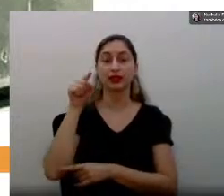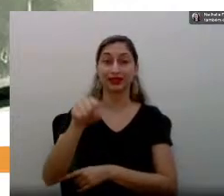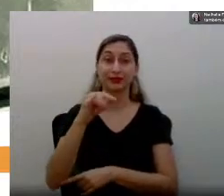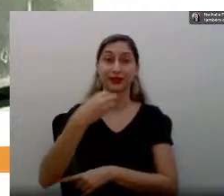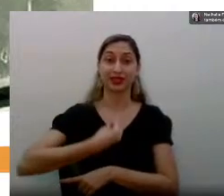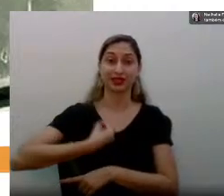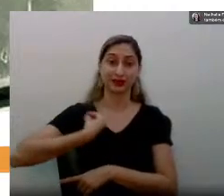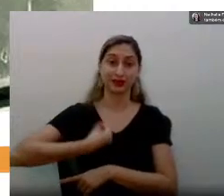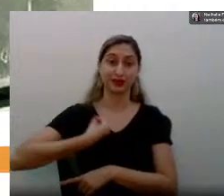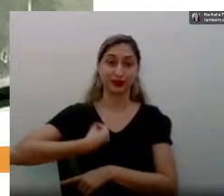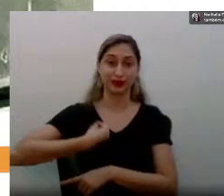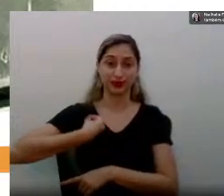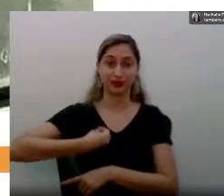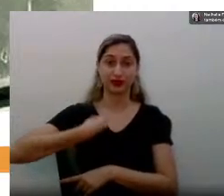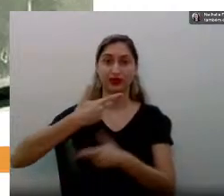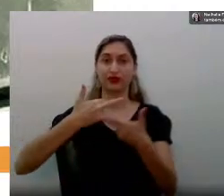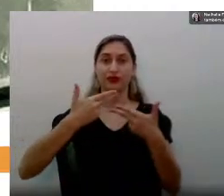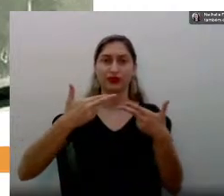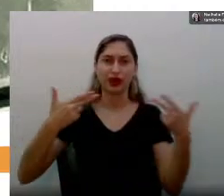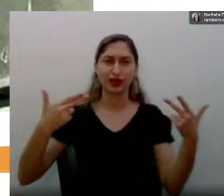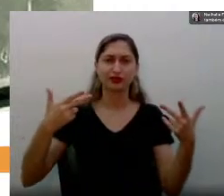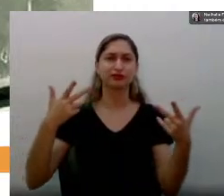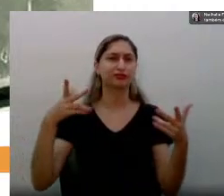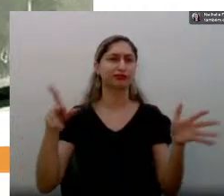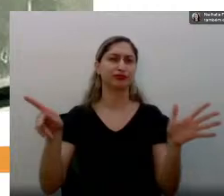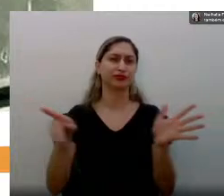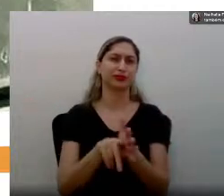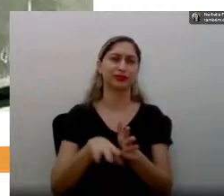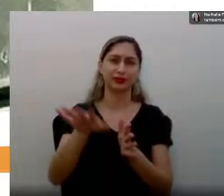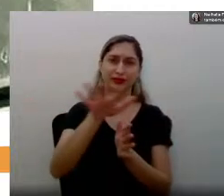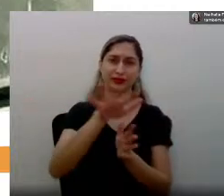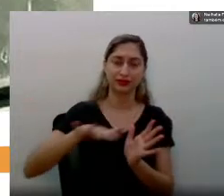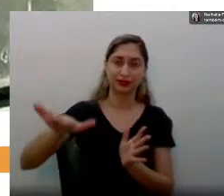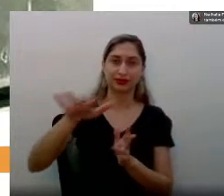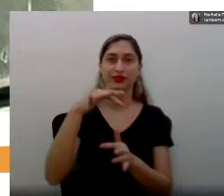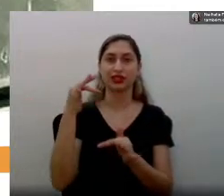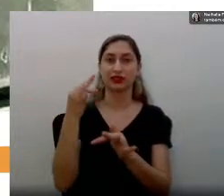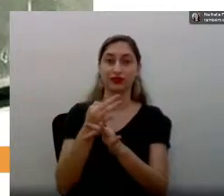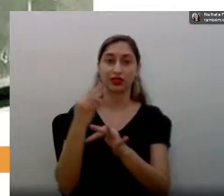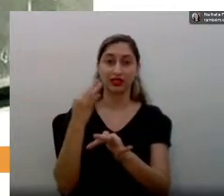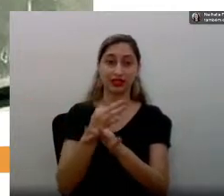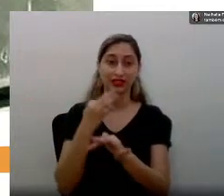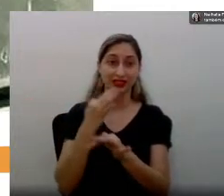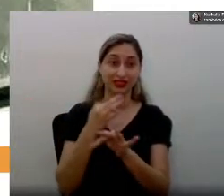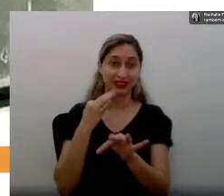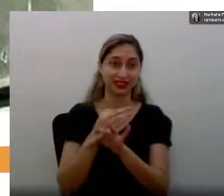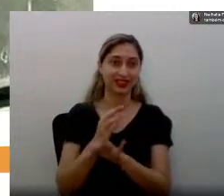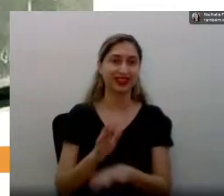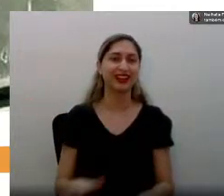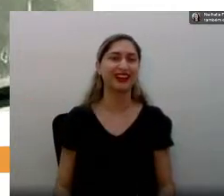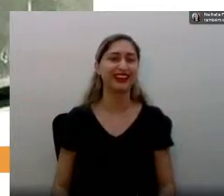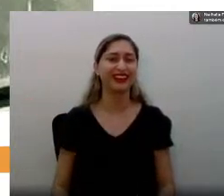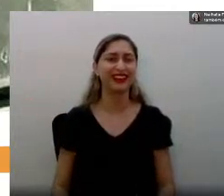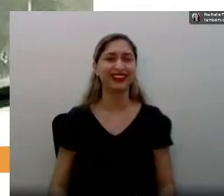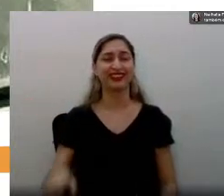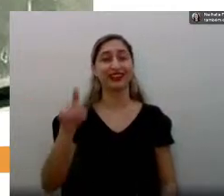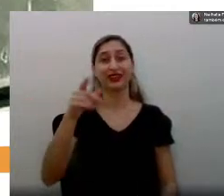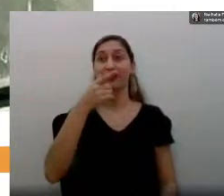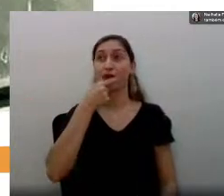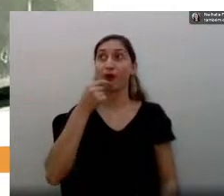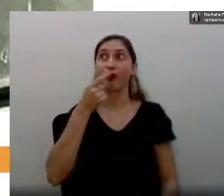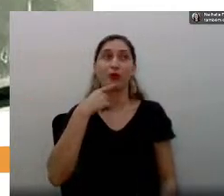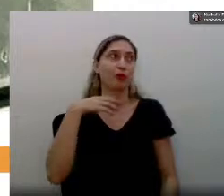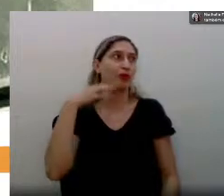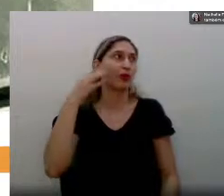japonesa de física tá E hoje com esse discurso da ciência estarei aí está se remexendo no caixão inclusive tá é